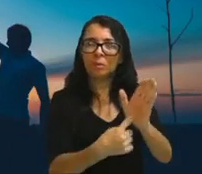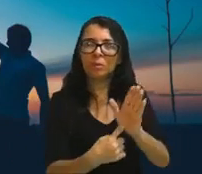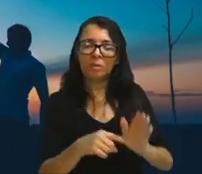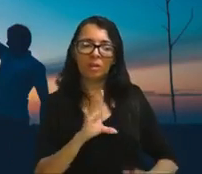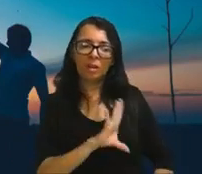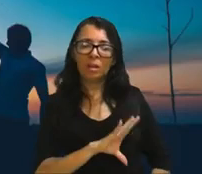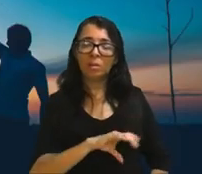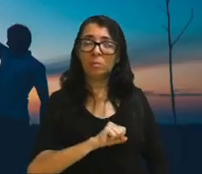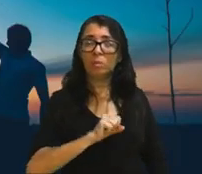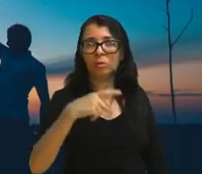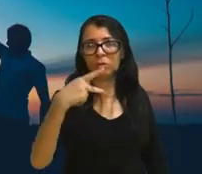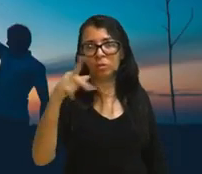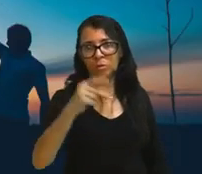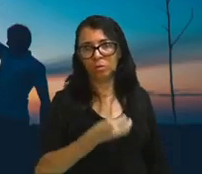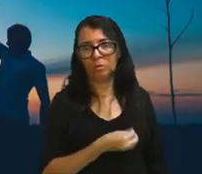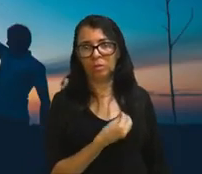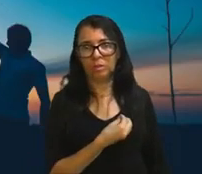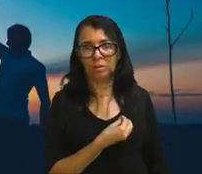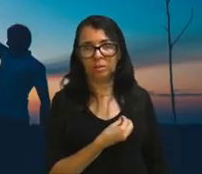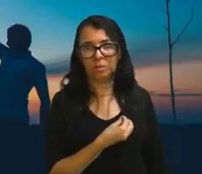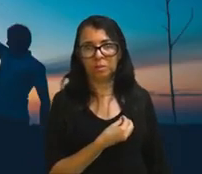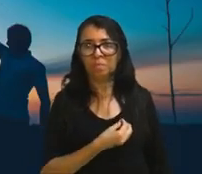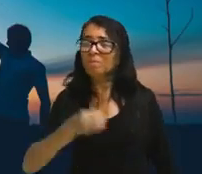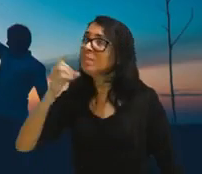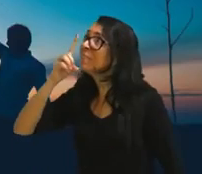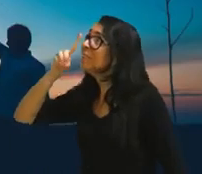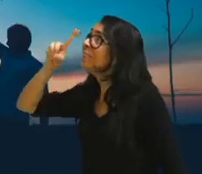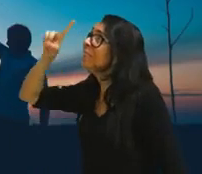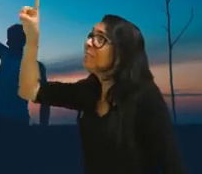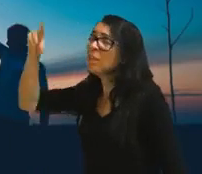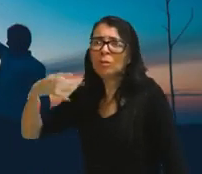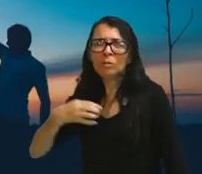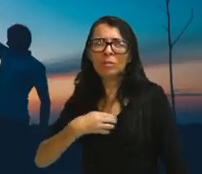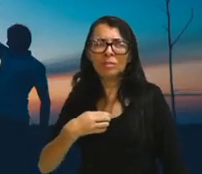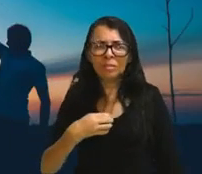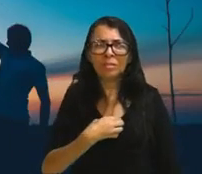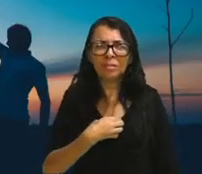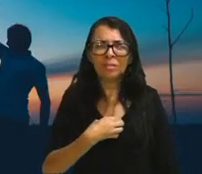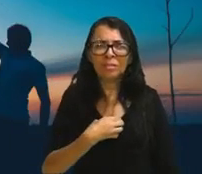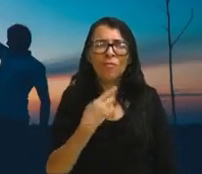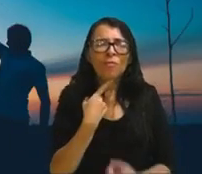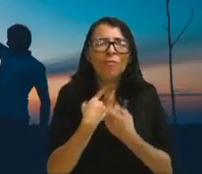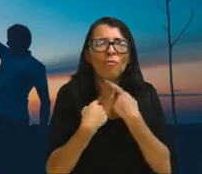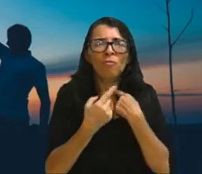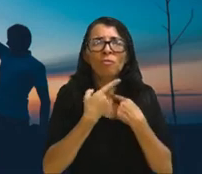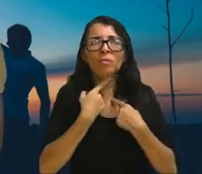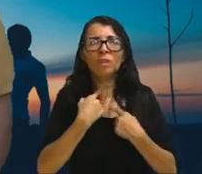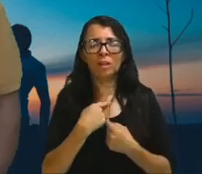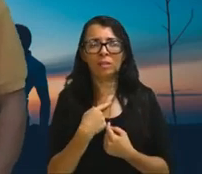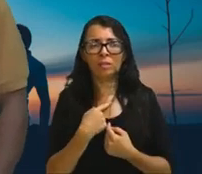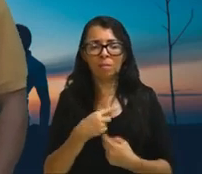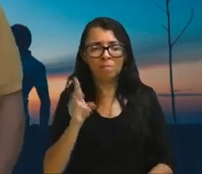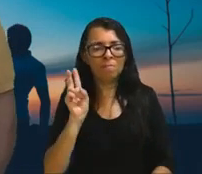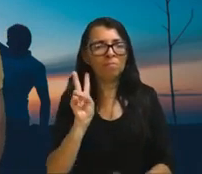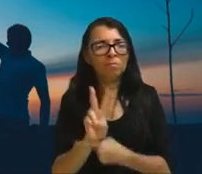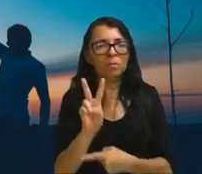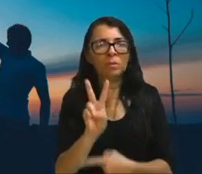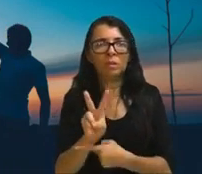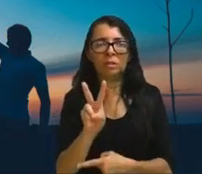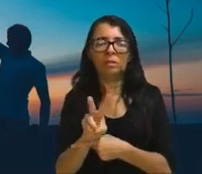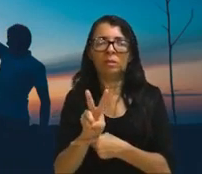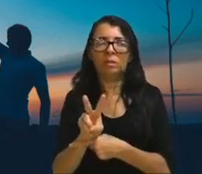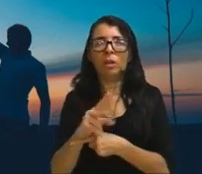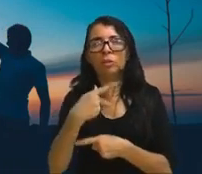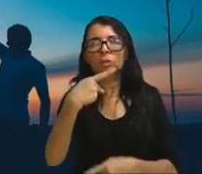seres humanos, nós homens, ter aqueles momentos que não estamos bem. Ao invés de buscar refúgio em Deus,